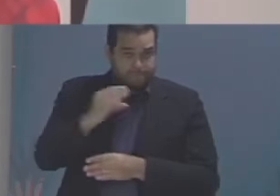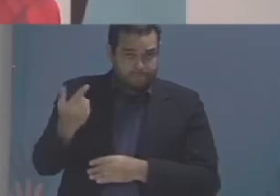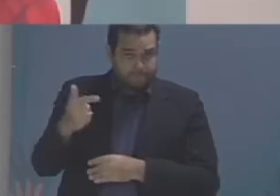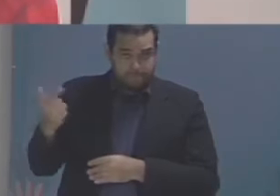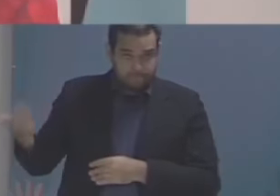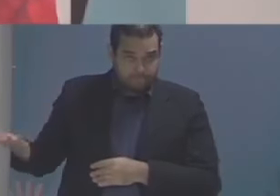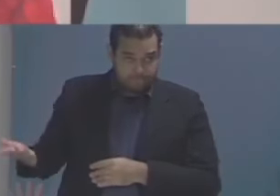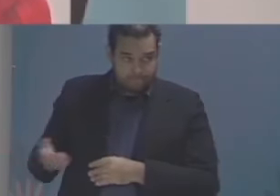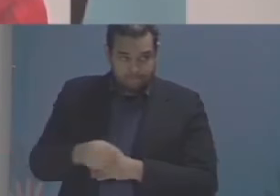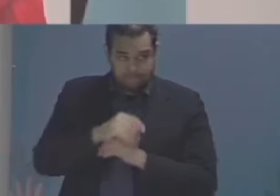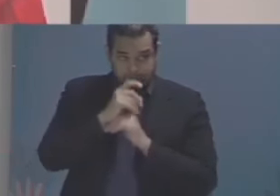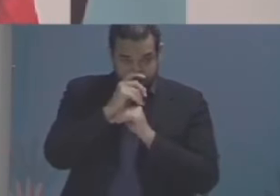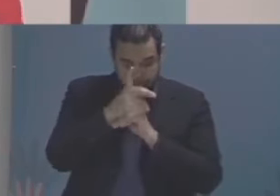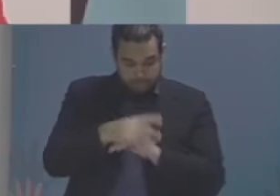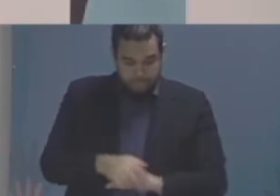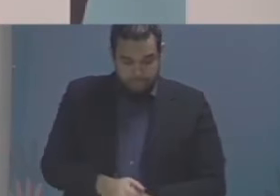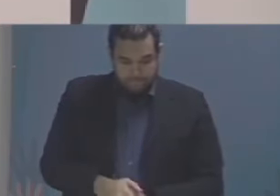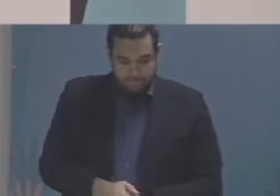Concluí.